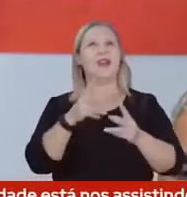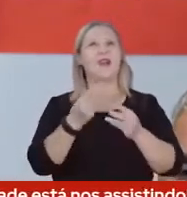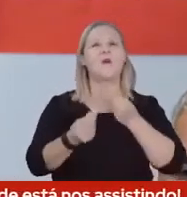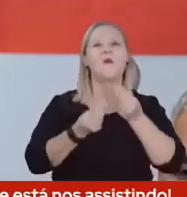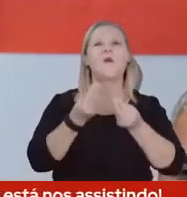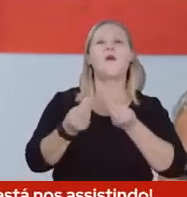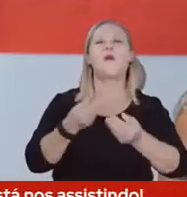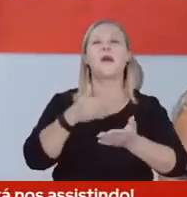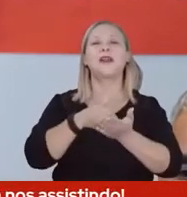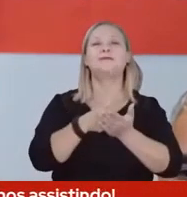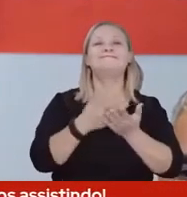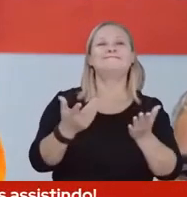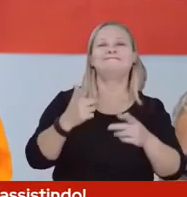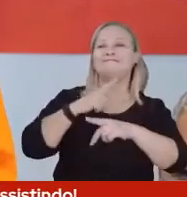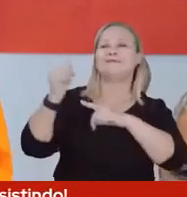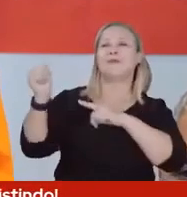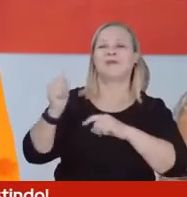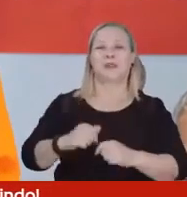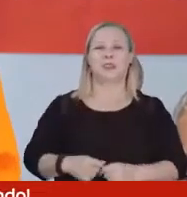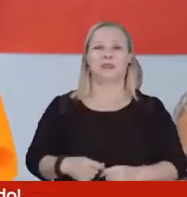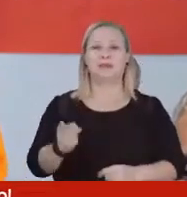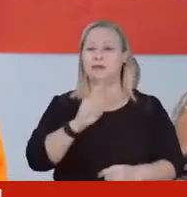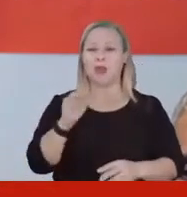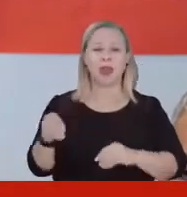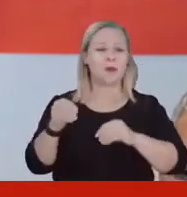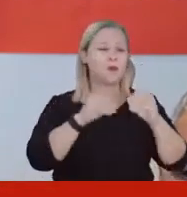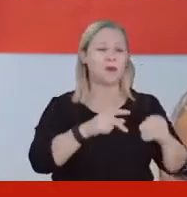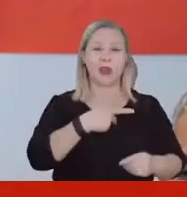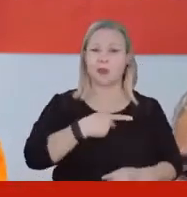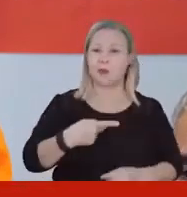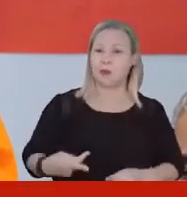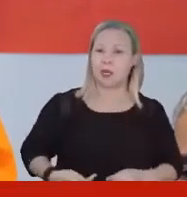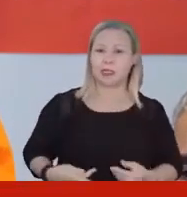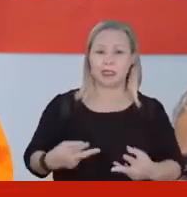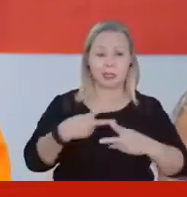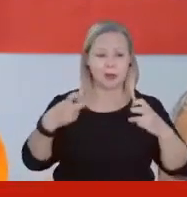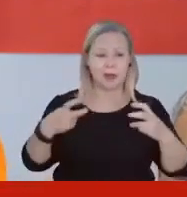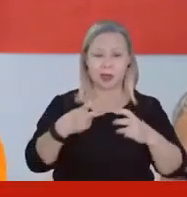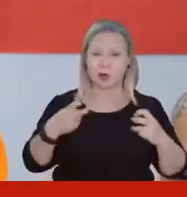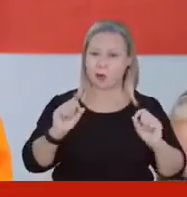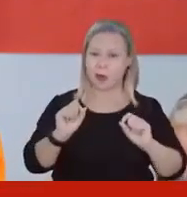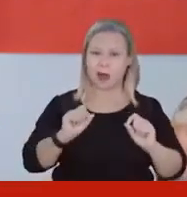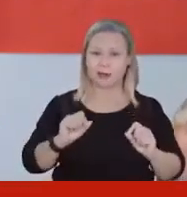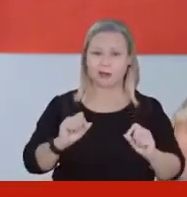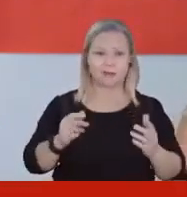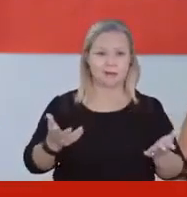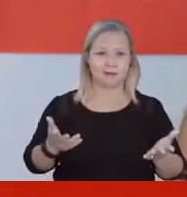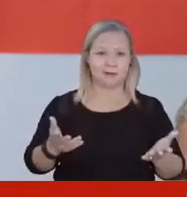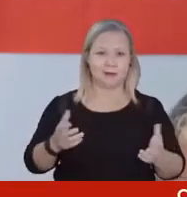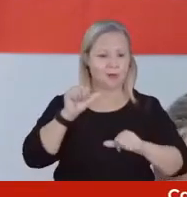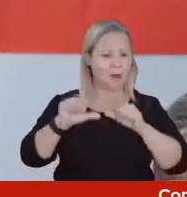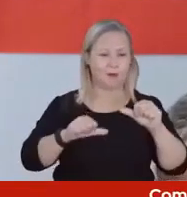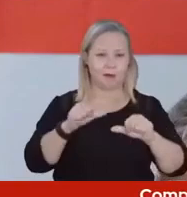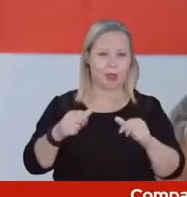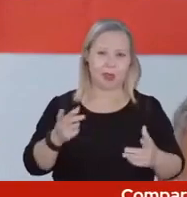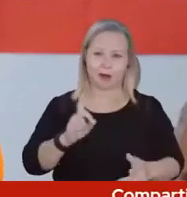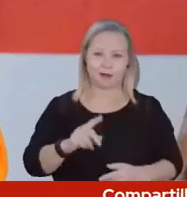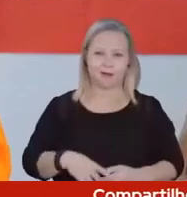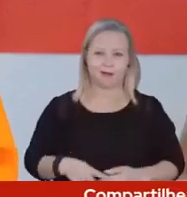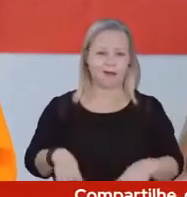mudando o presidente que ele vai fugir disso, que, para mim, é tudo a mesma coisa. É só para criar fato na